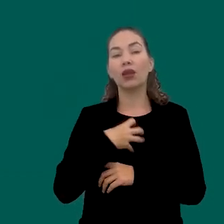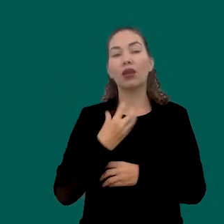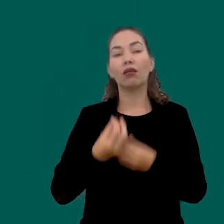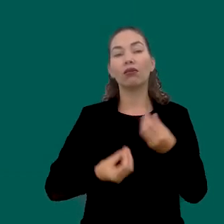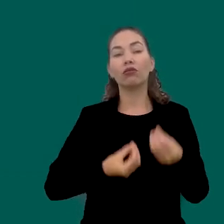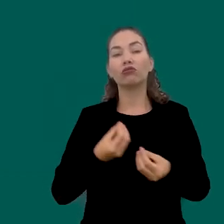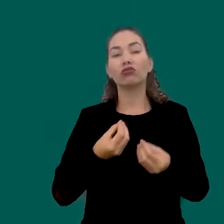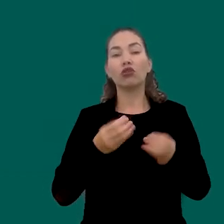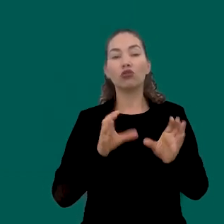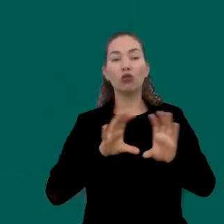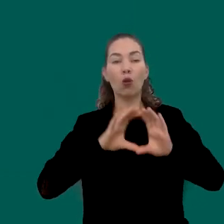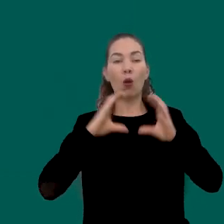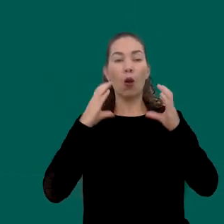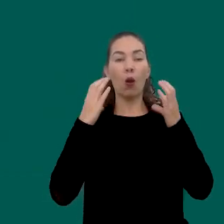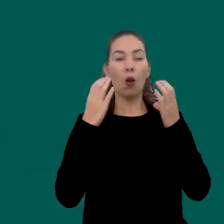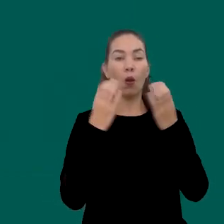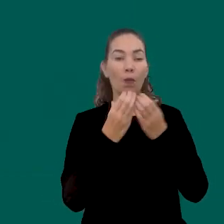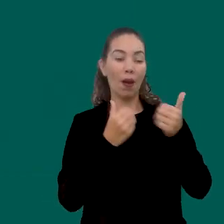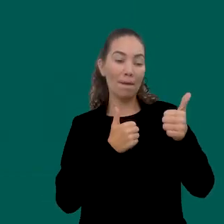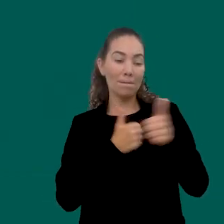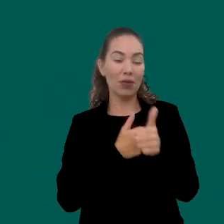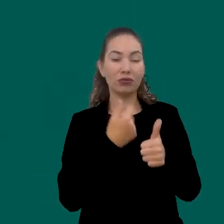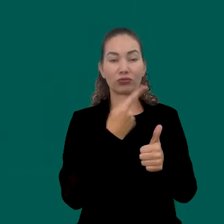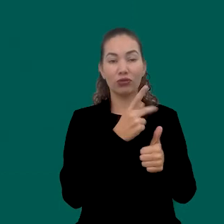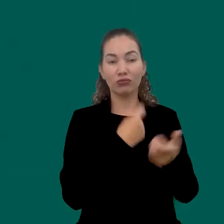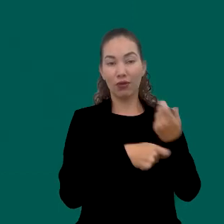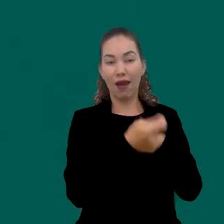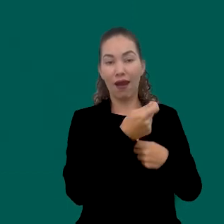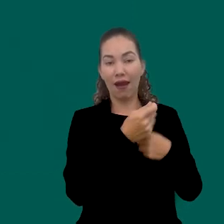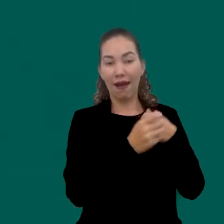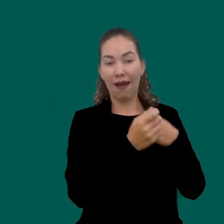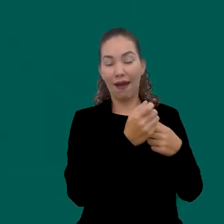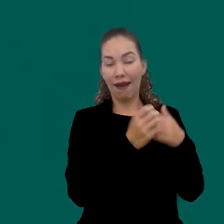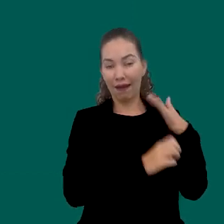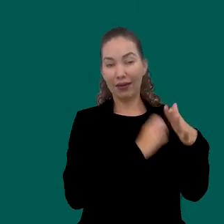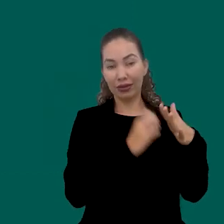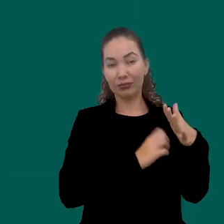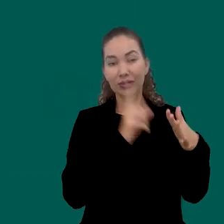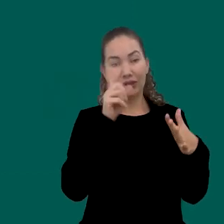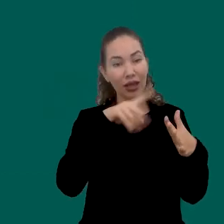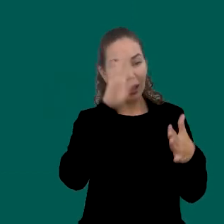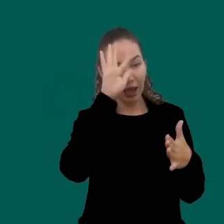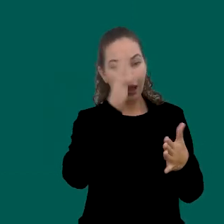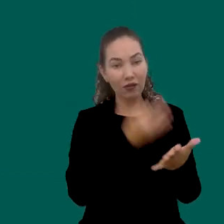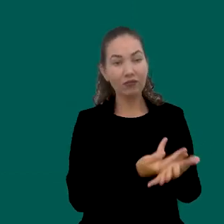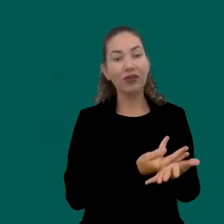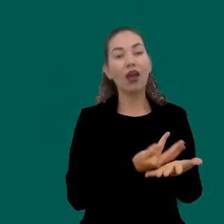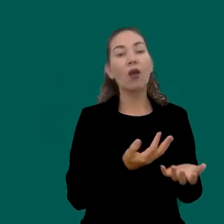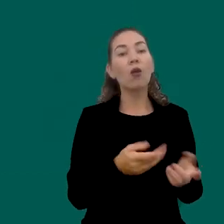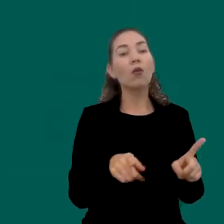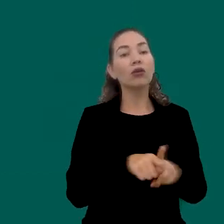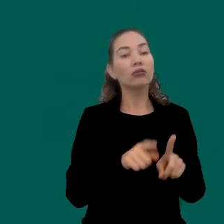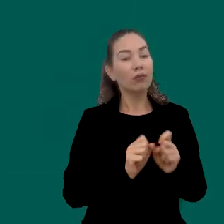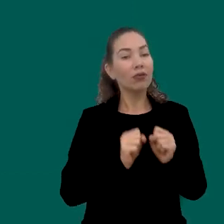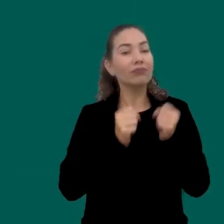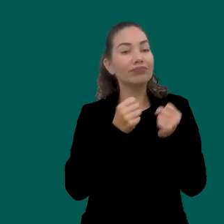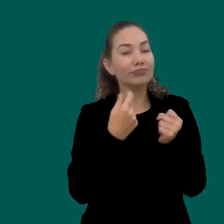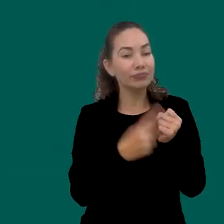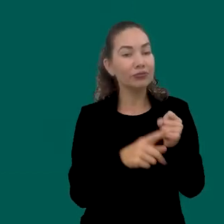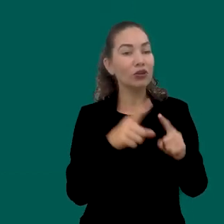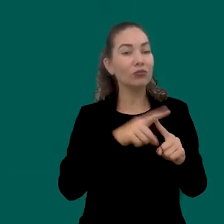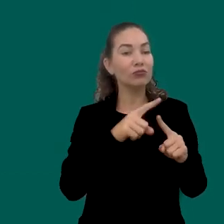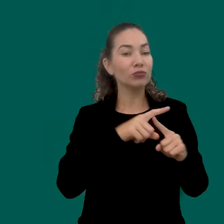uma comunidade em torno do teu negócio, uma comunidade que é fiel e que é engajada em função justamente desse tipo